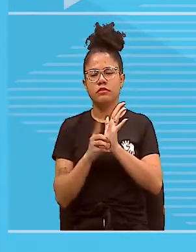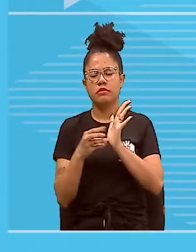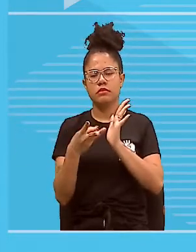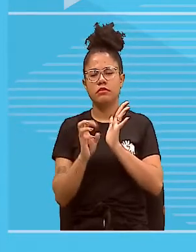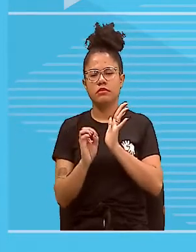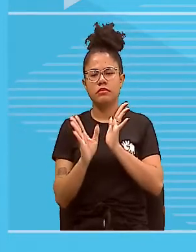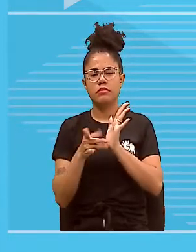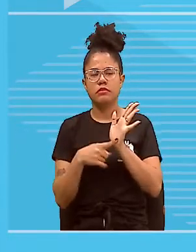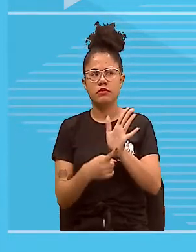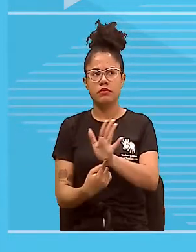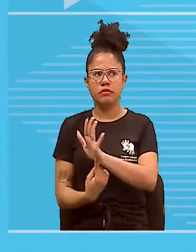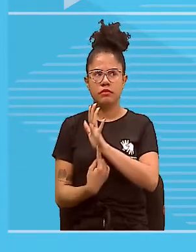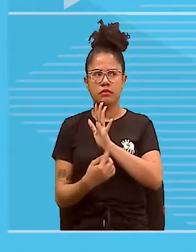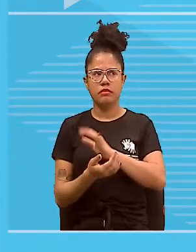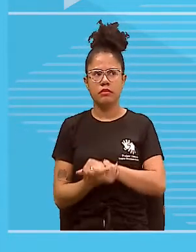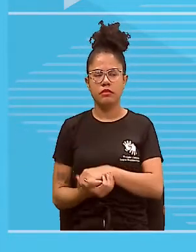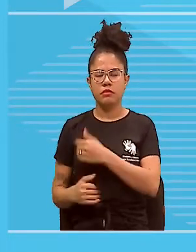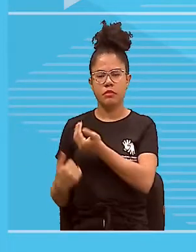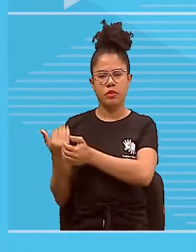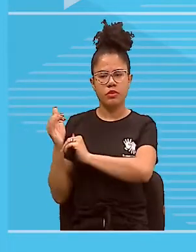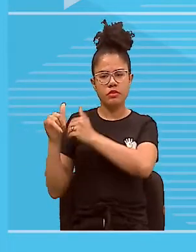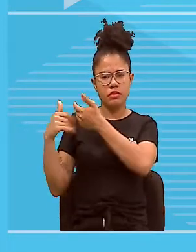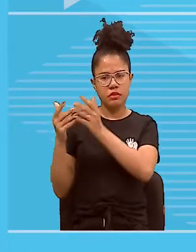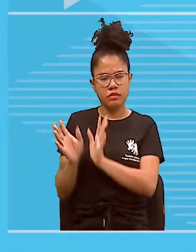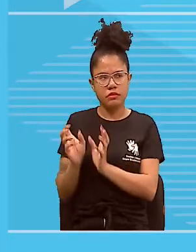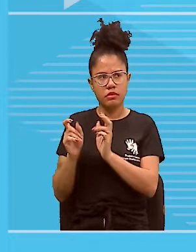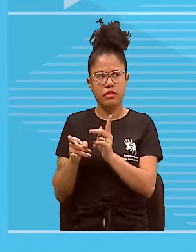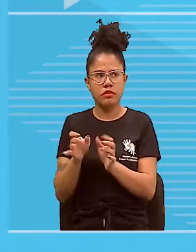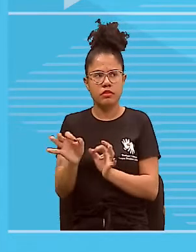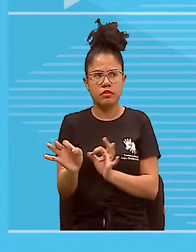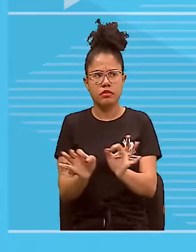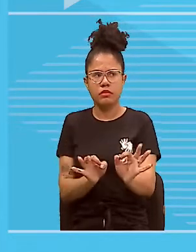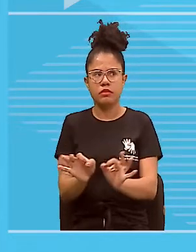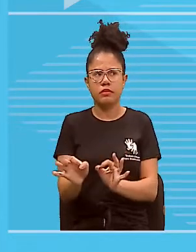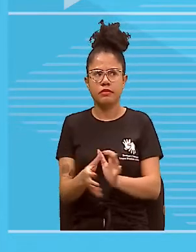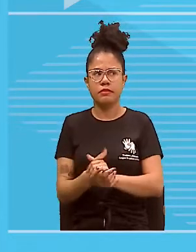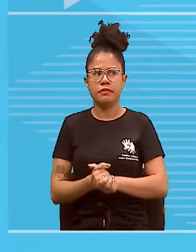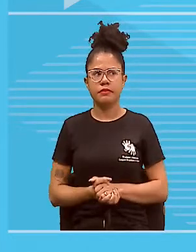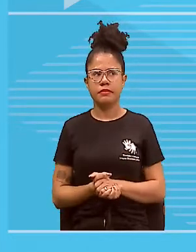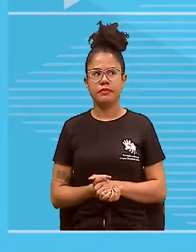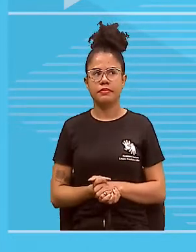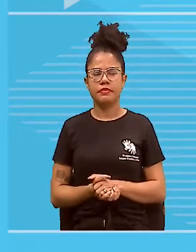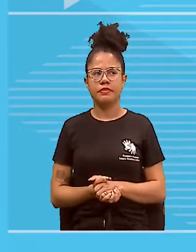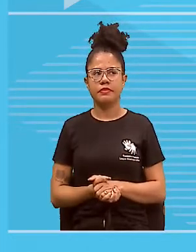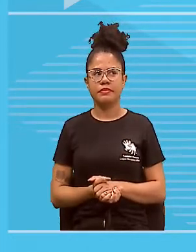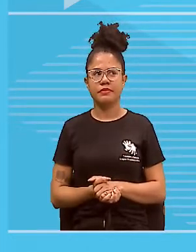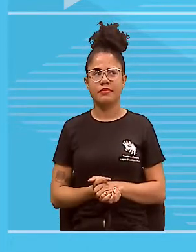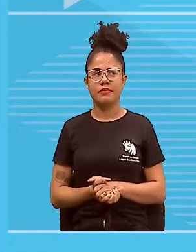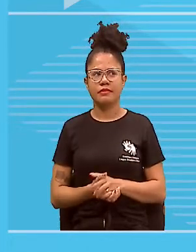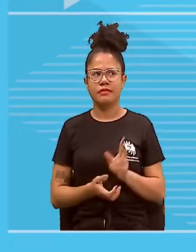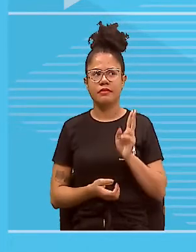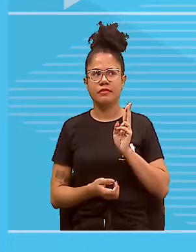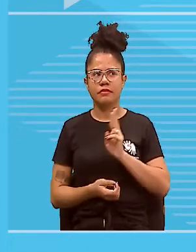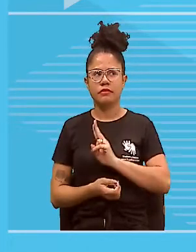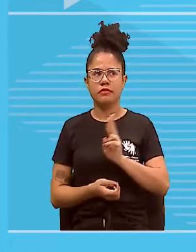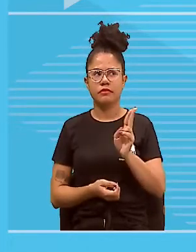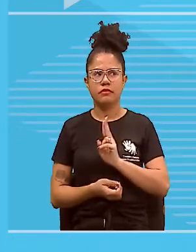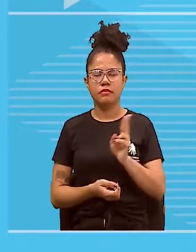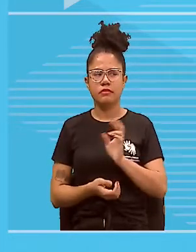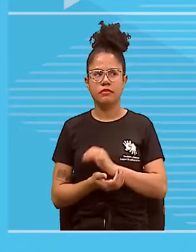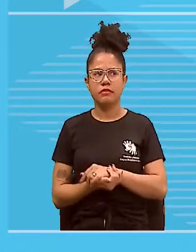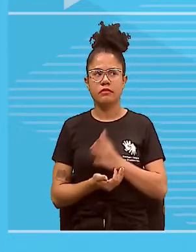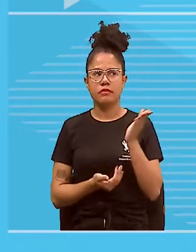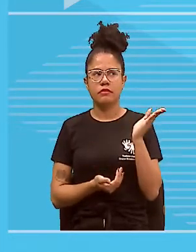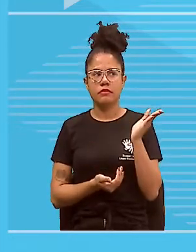já mostra um cenário desse processo que já vinha se ocorrendo o nome da tela é Operários as